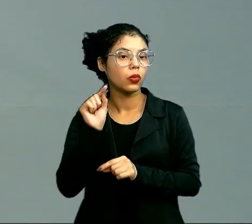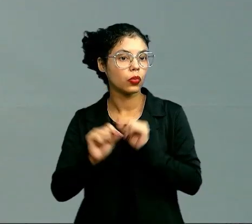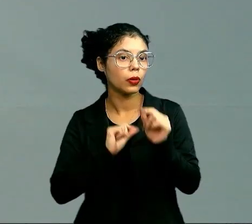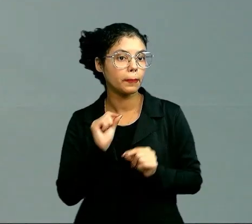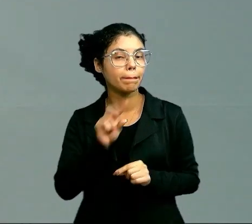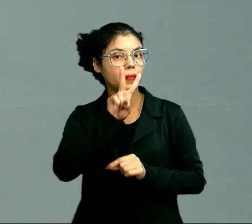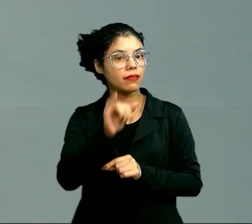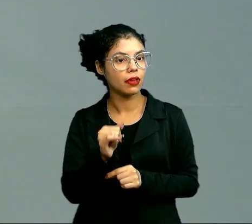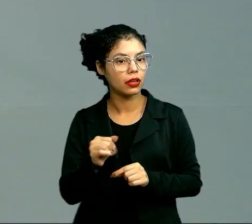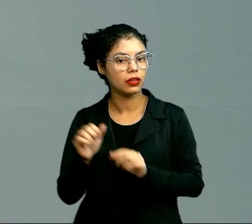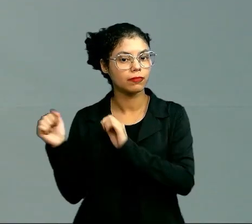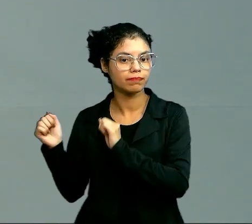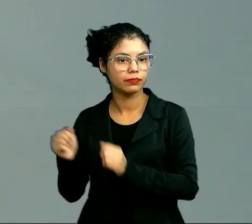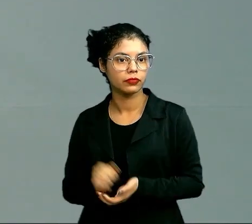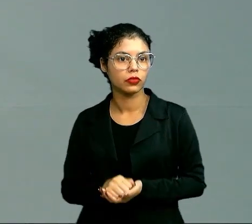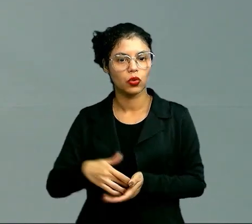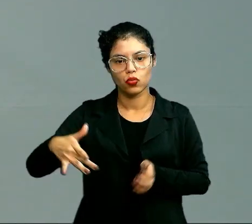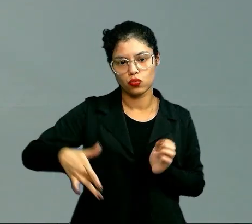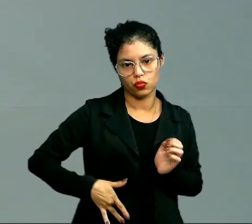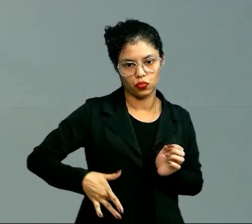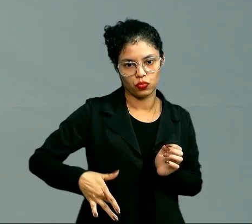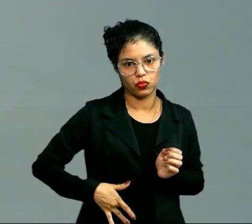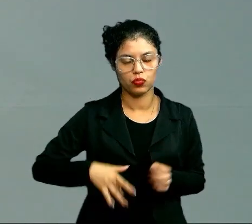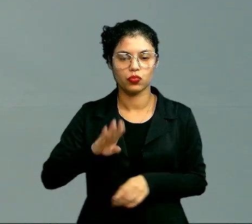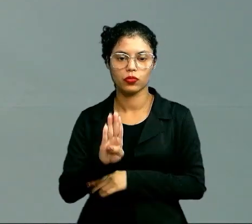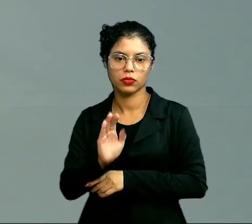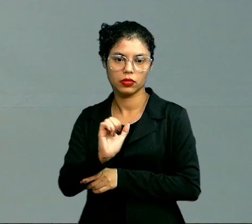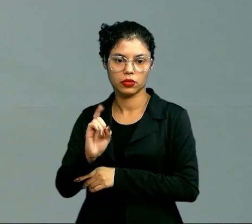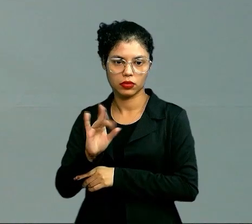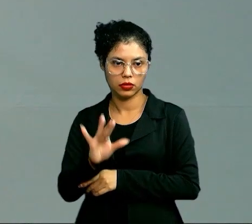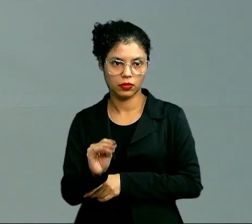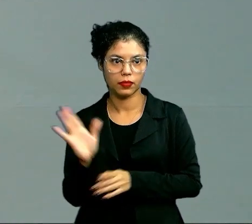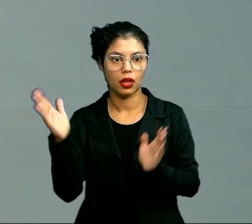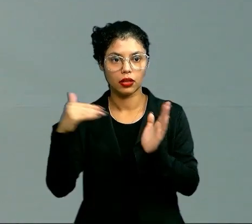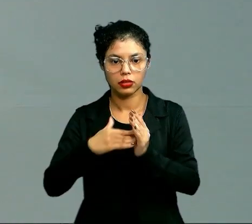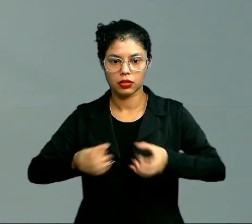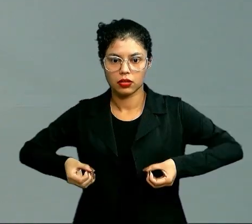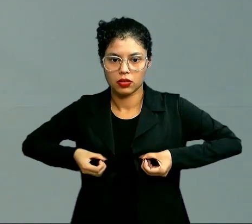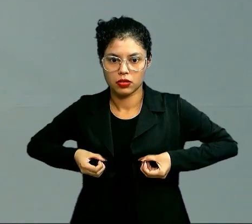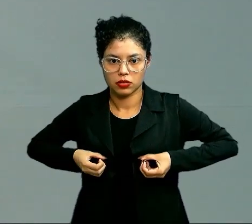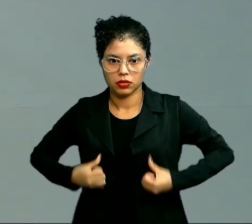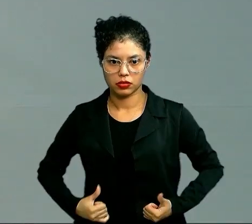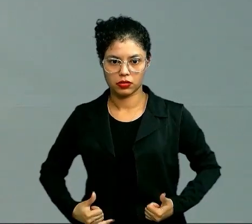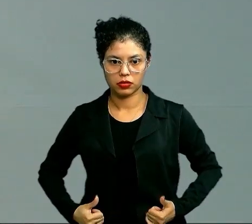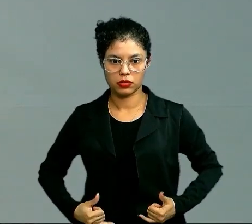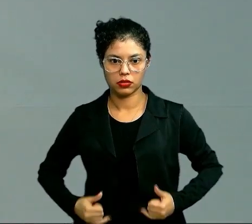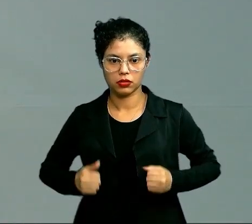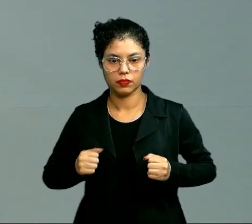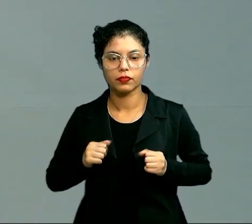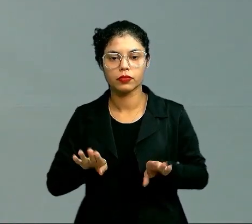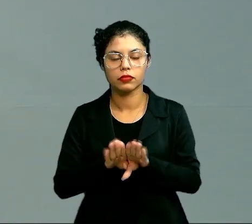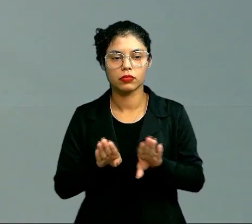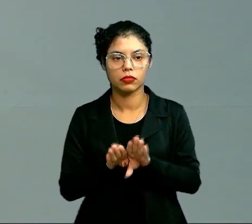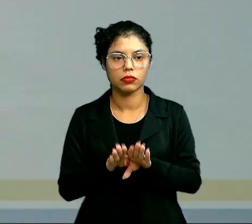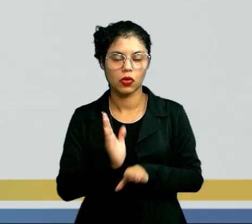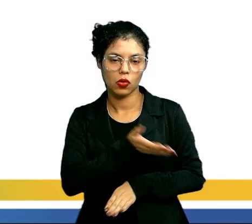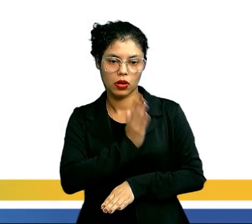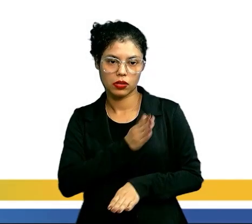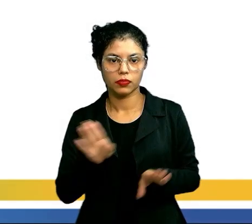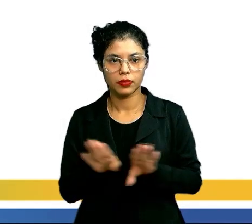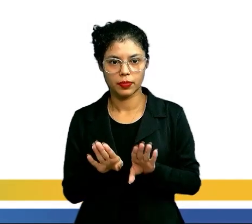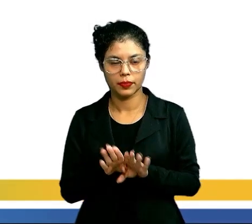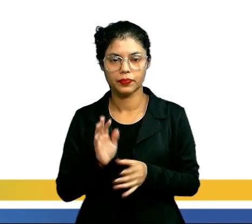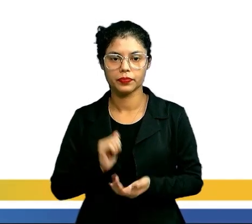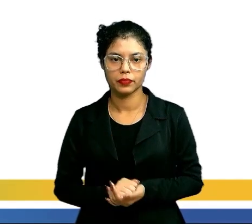pessoal, ele vai atacar o fígado, o baço, o rim, até mesmo o coração, tá? Então, aí ele